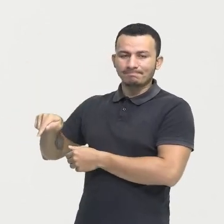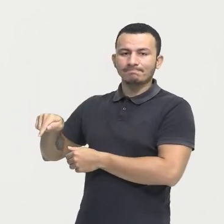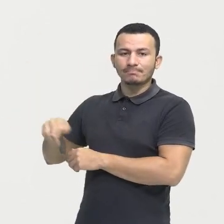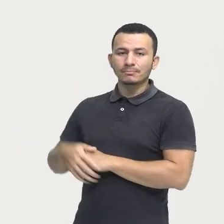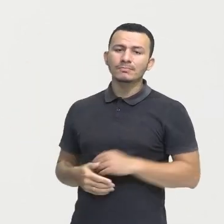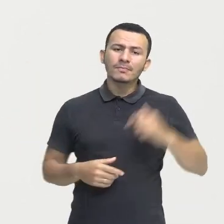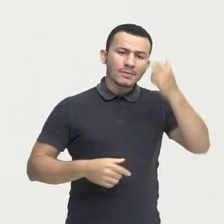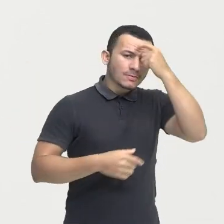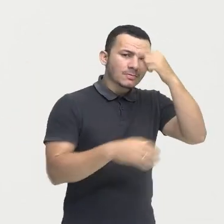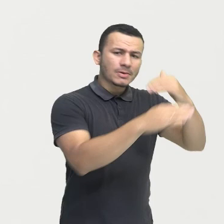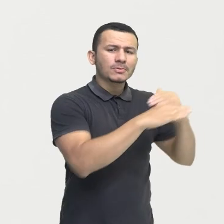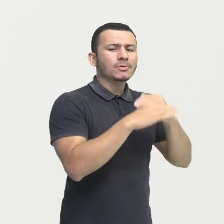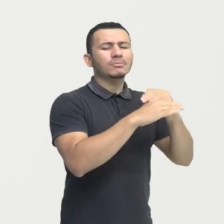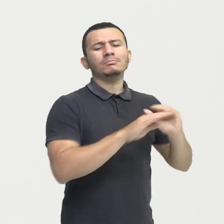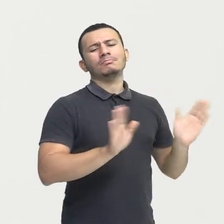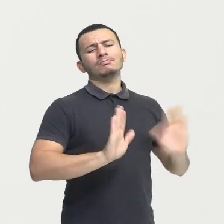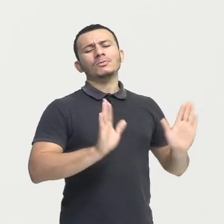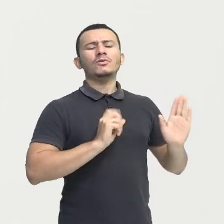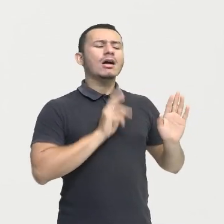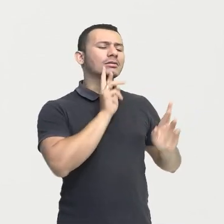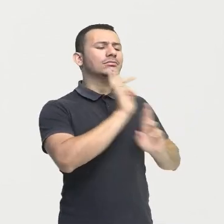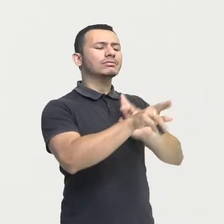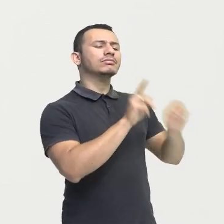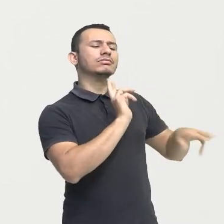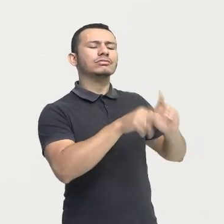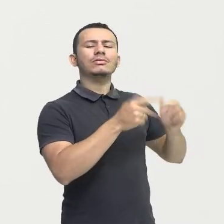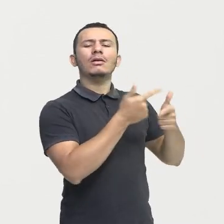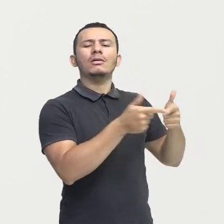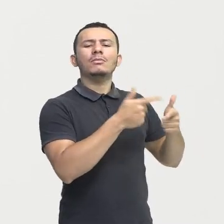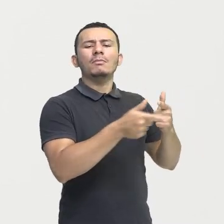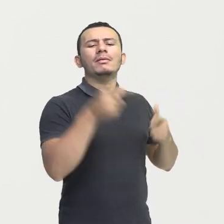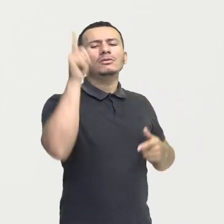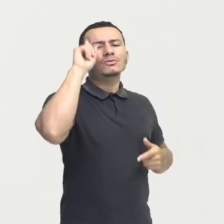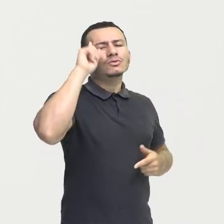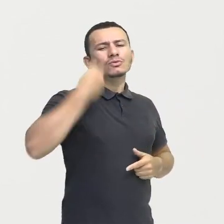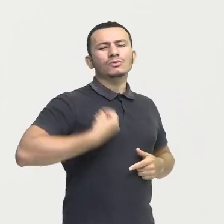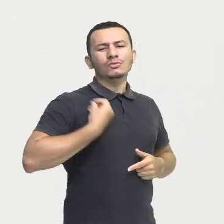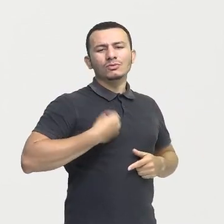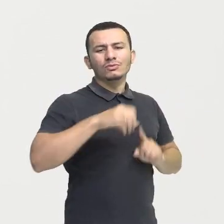O senso comum não, ele quer apenas responder os problemas do dia a dia.